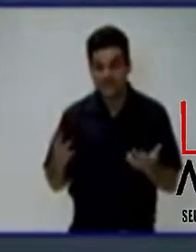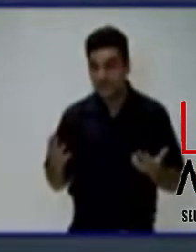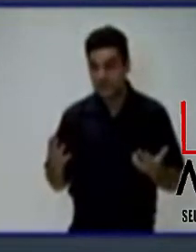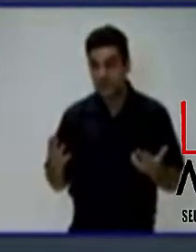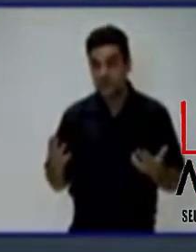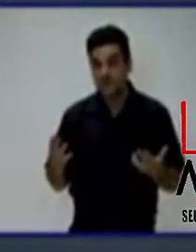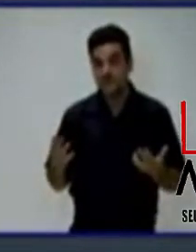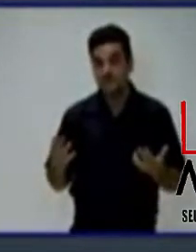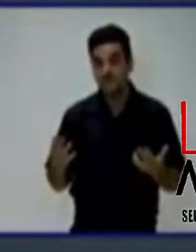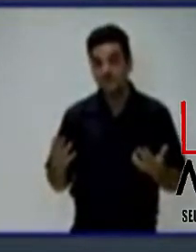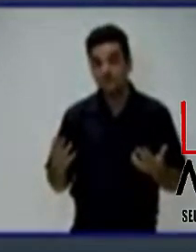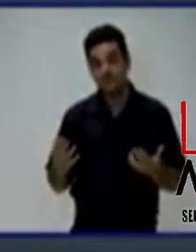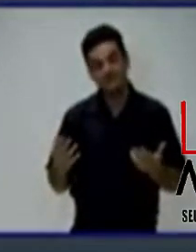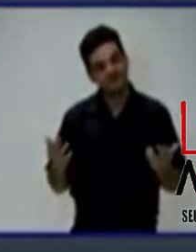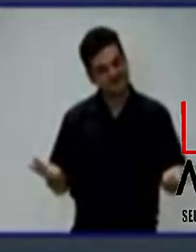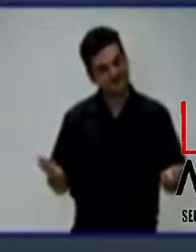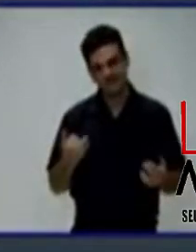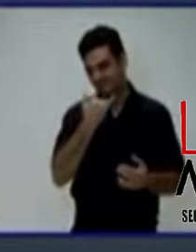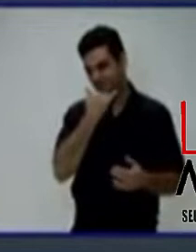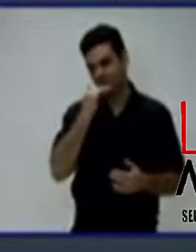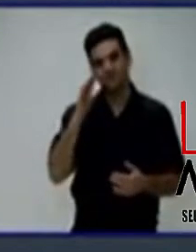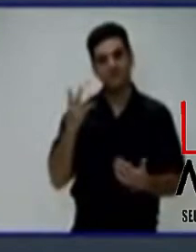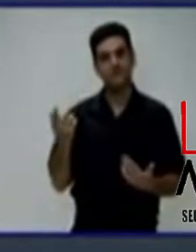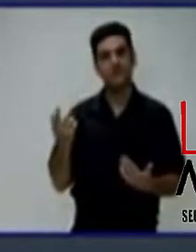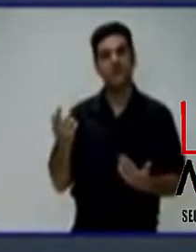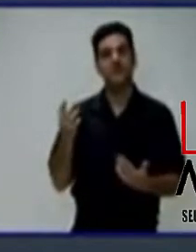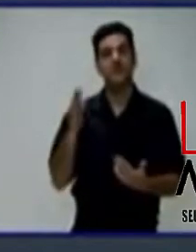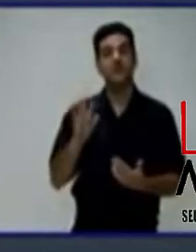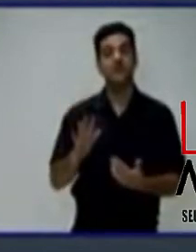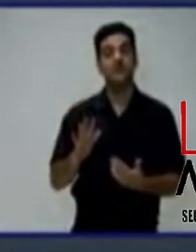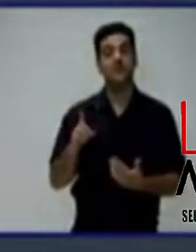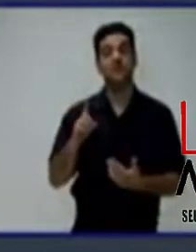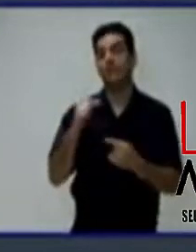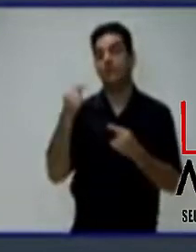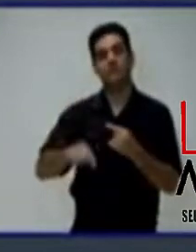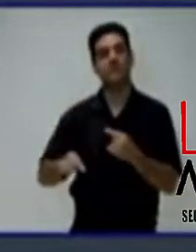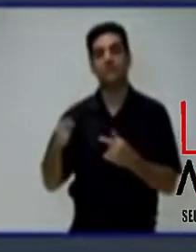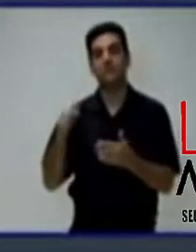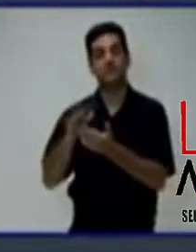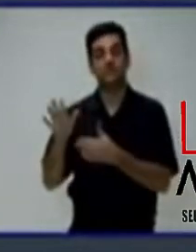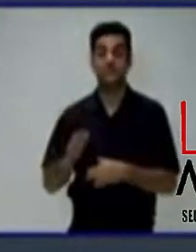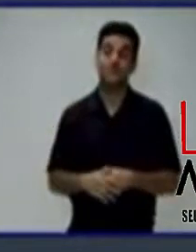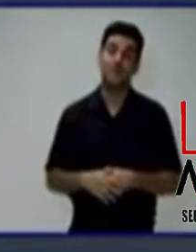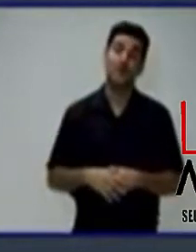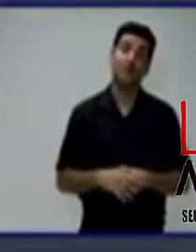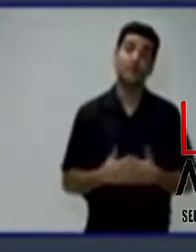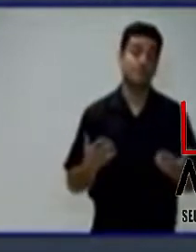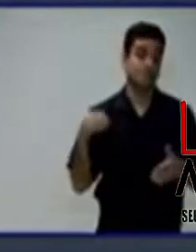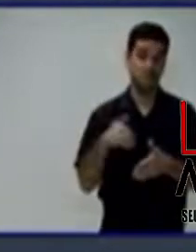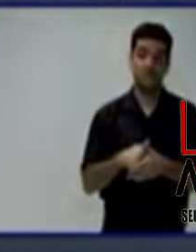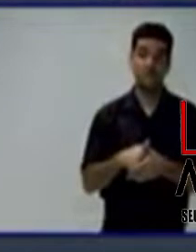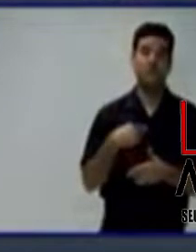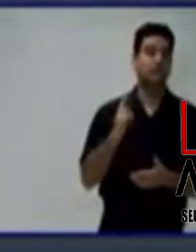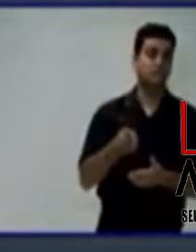circunstâncias desabonadoras não atrairia a inelegibilidade. Essa é a posição que sustentei